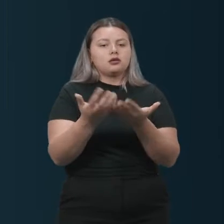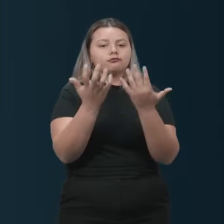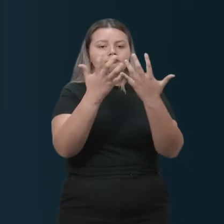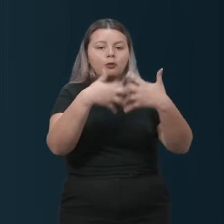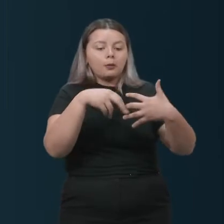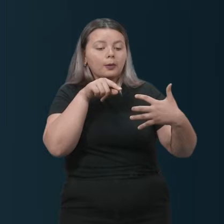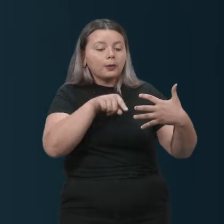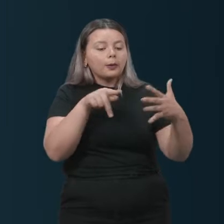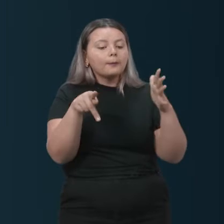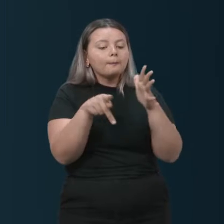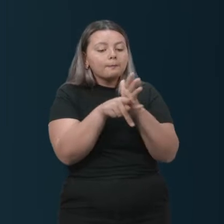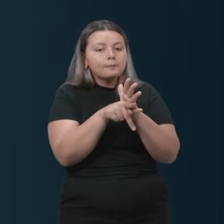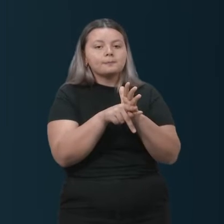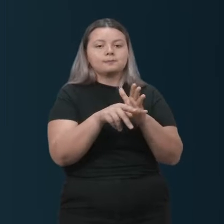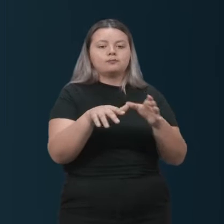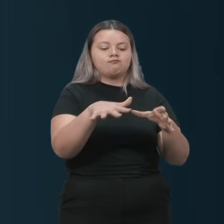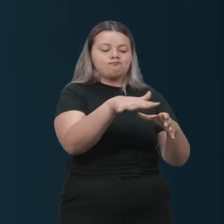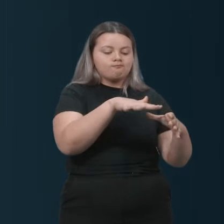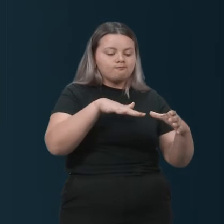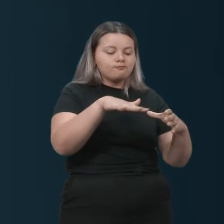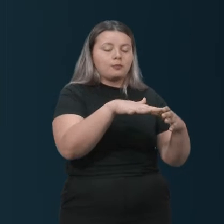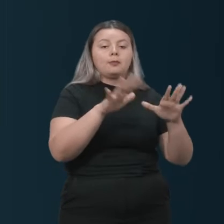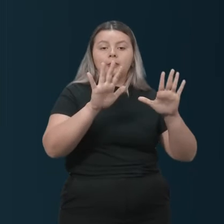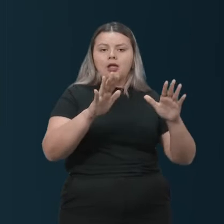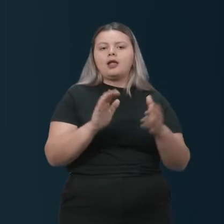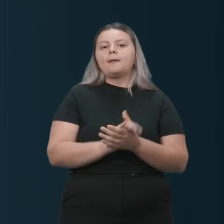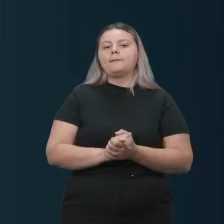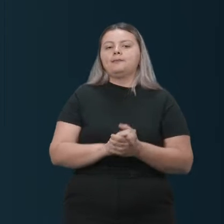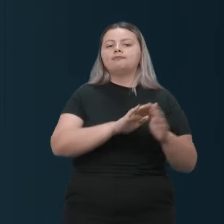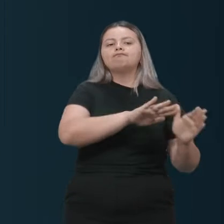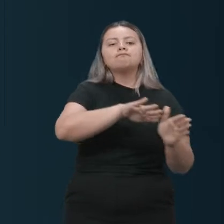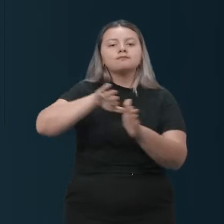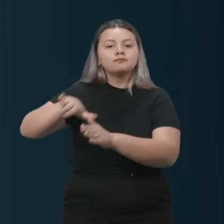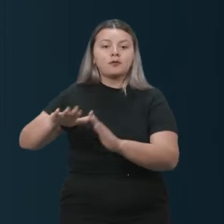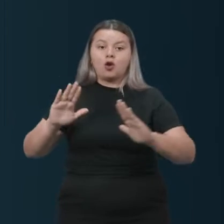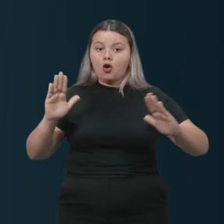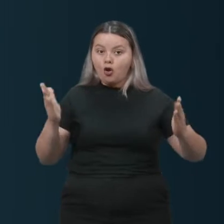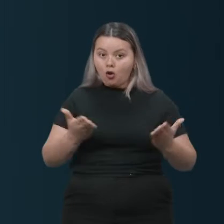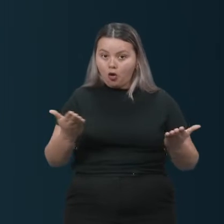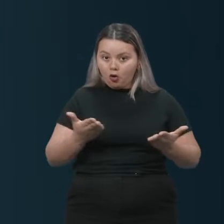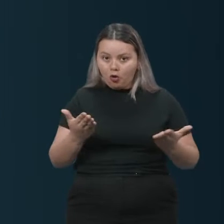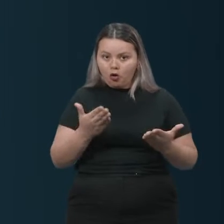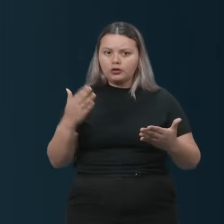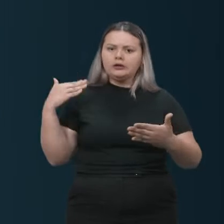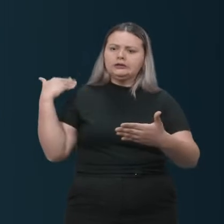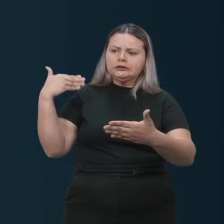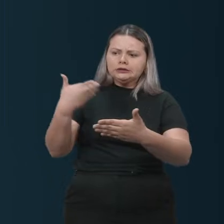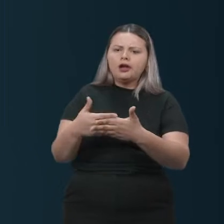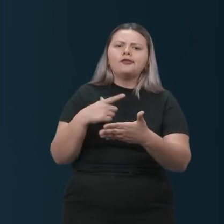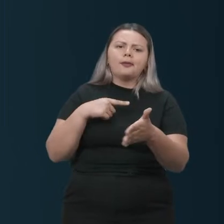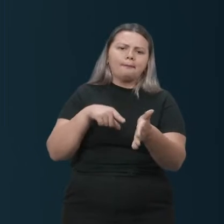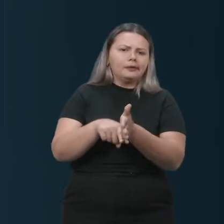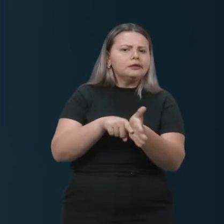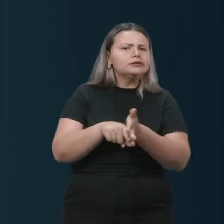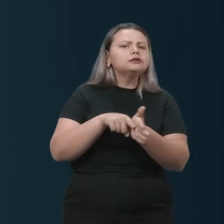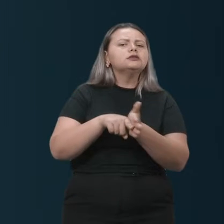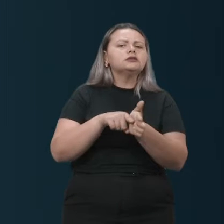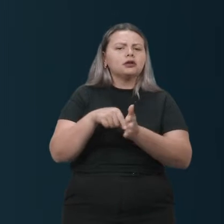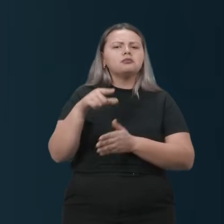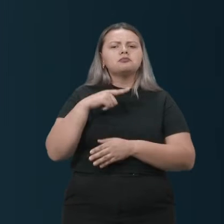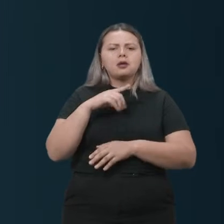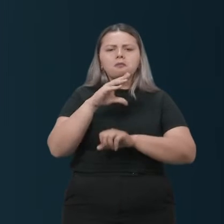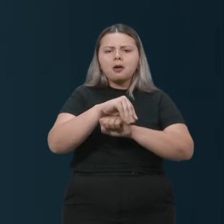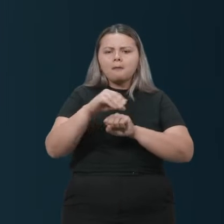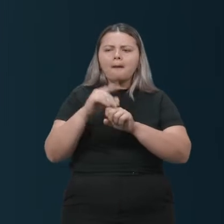era formado o tecido nervoso. Hoje em dia, a gente conhece muito mais sobre essas células com